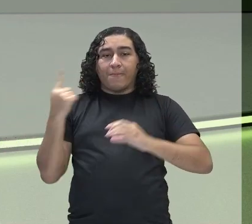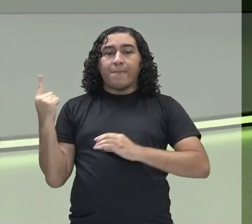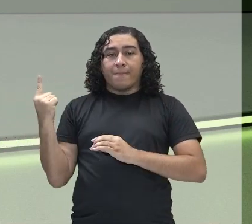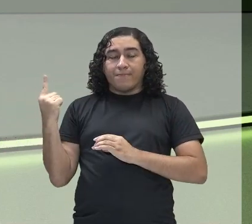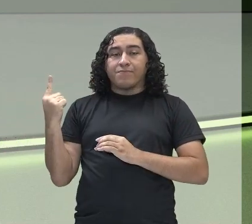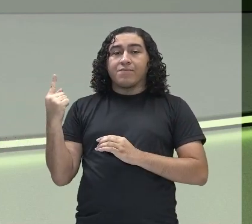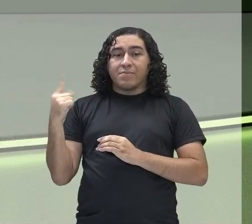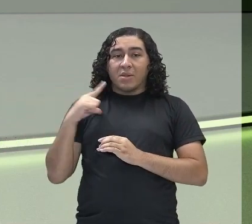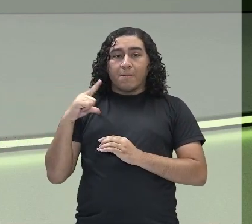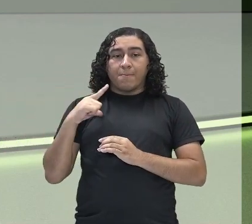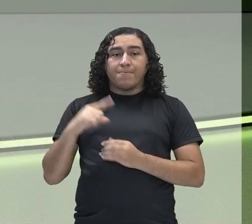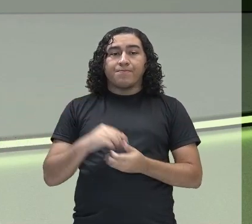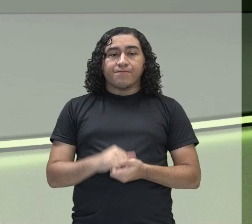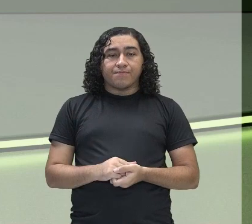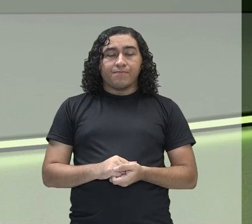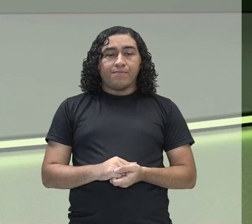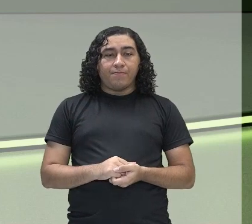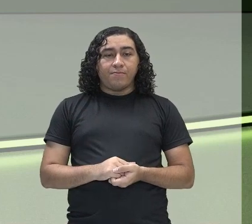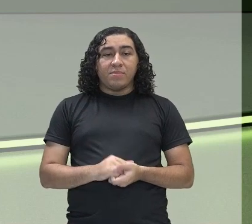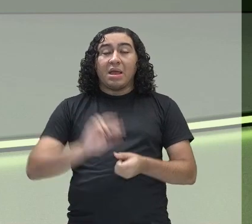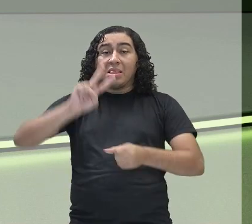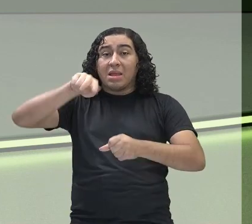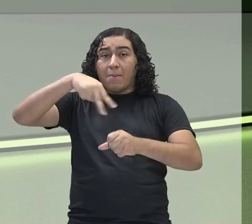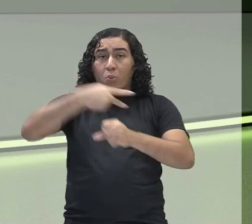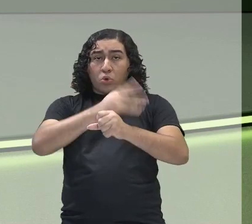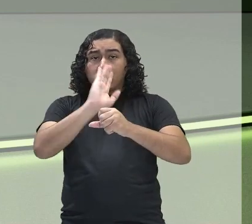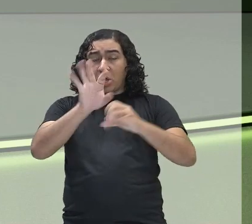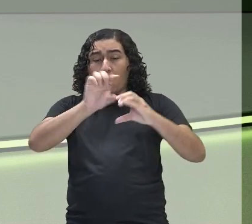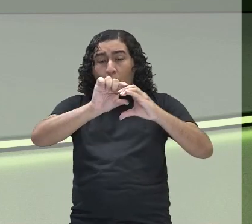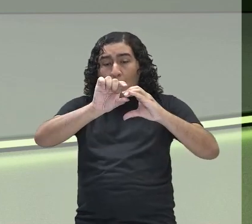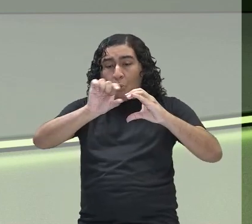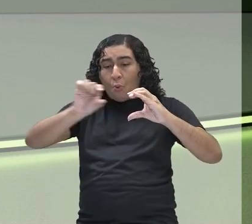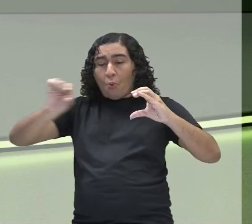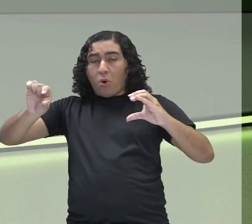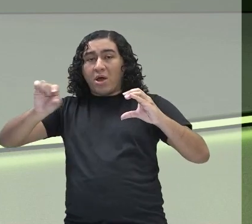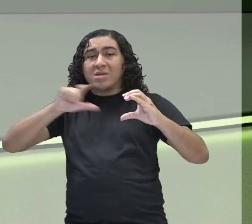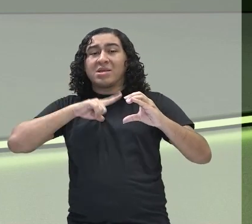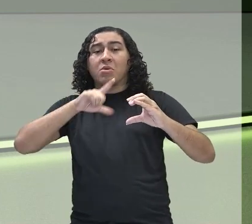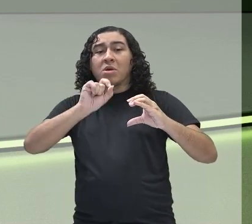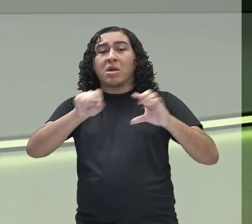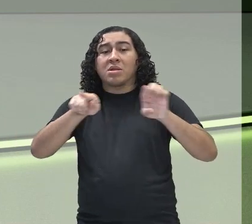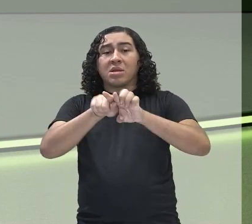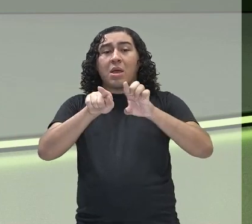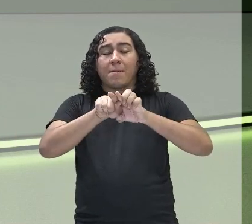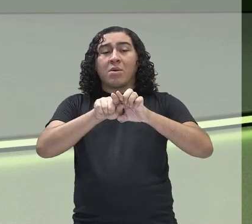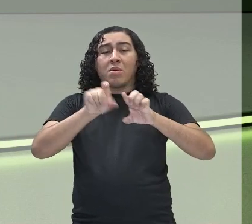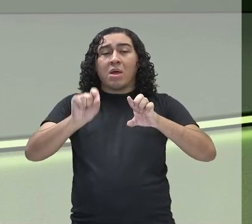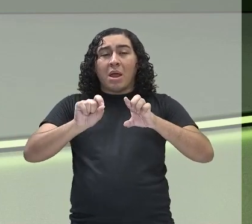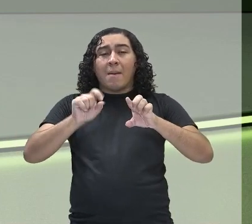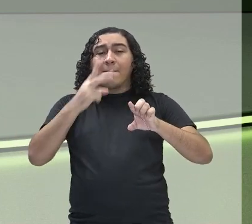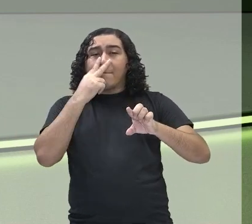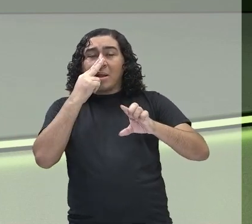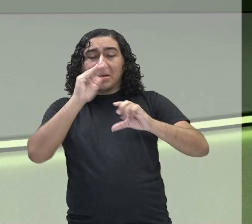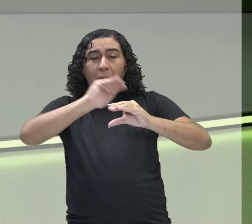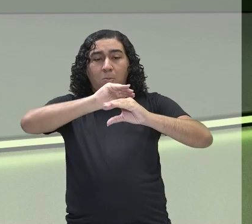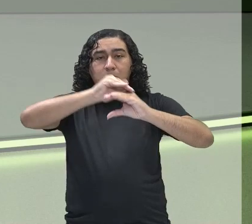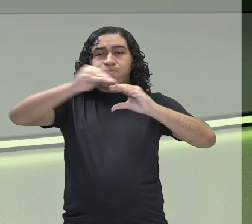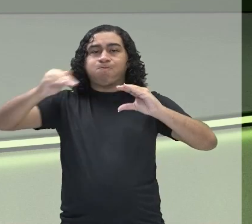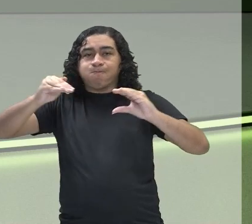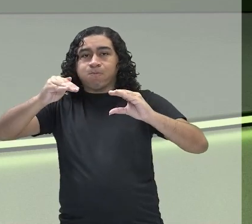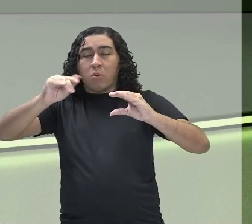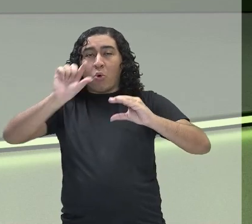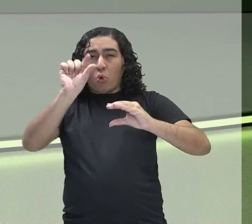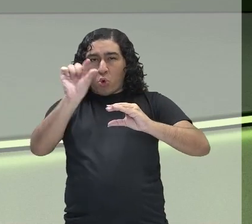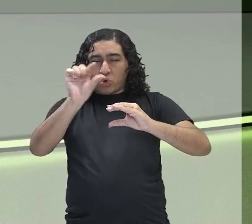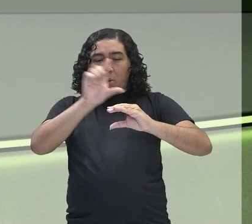o citoplasma depois da membrana plasmática eu Observo a presença também de uma parede celular né